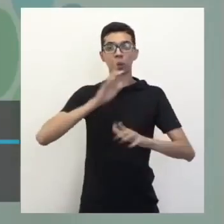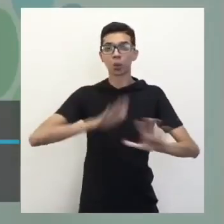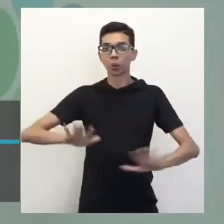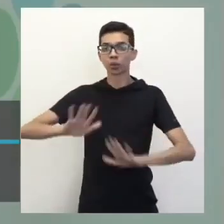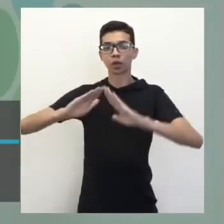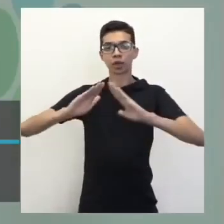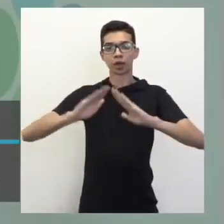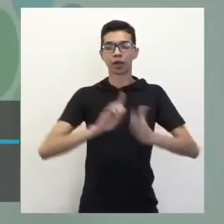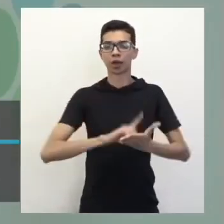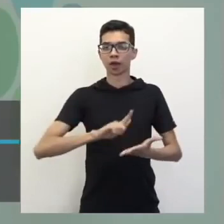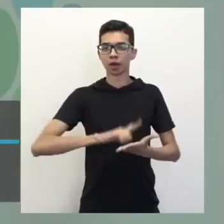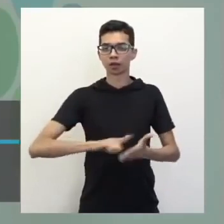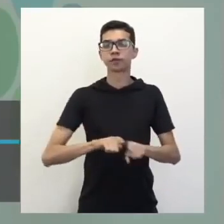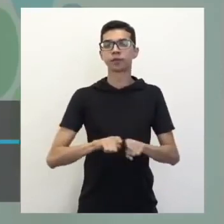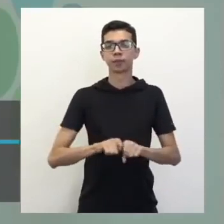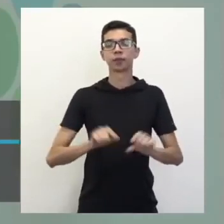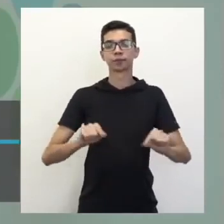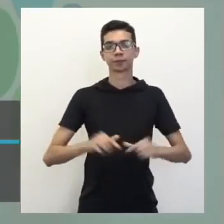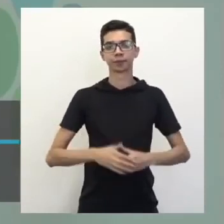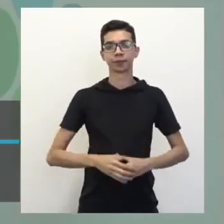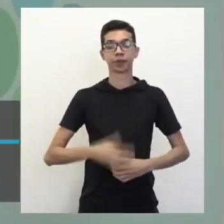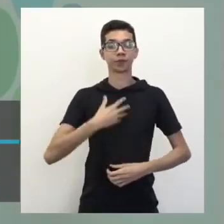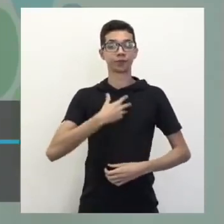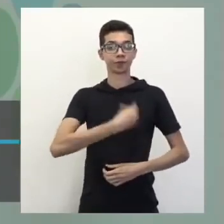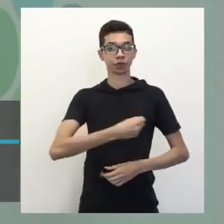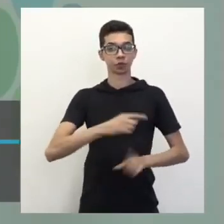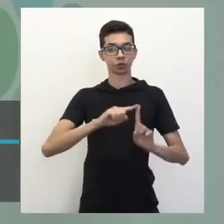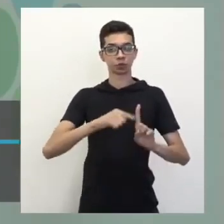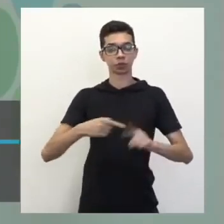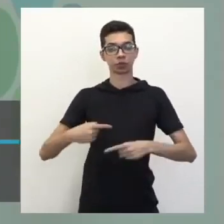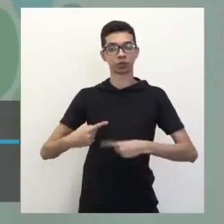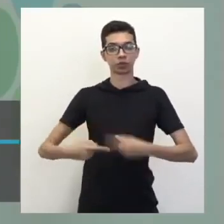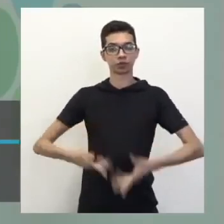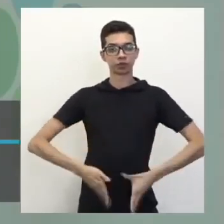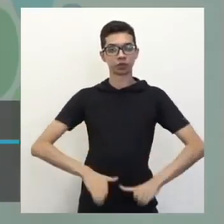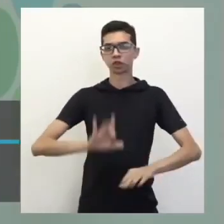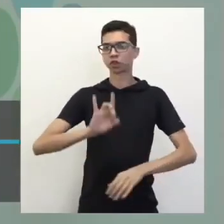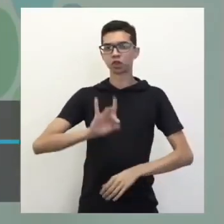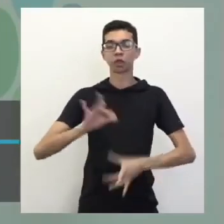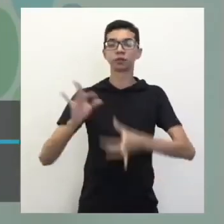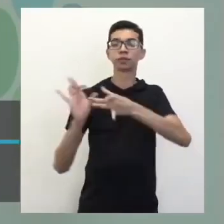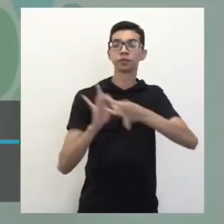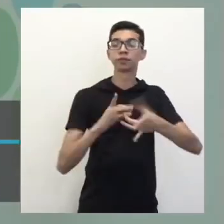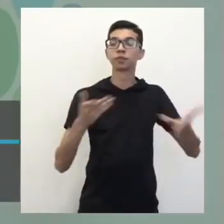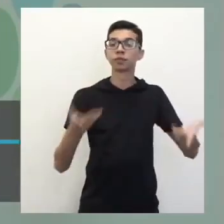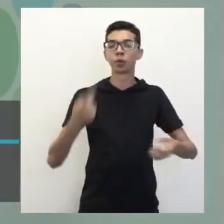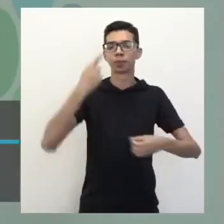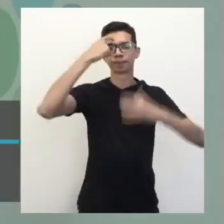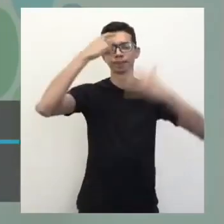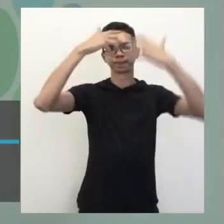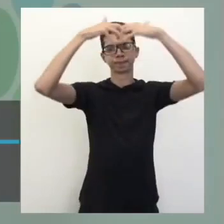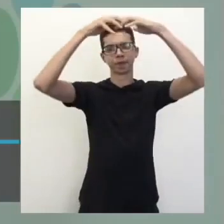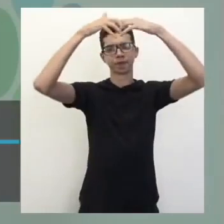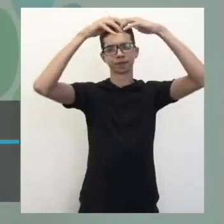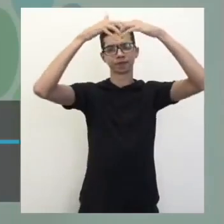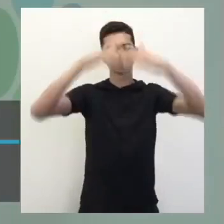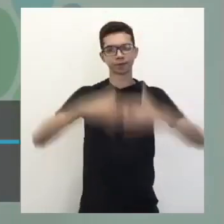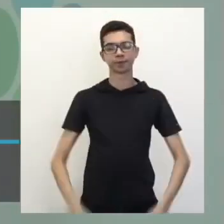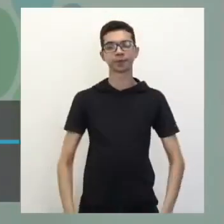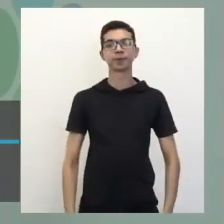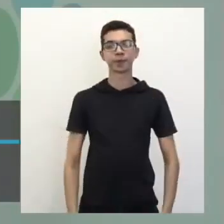lar e a progenitura, né? Gerar filhos. Então, é dentro desse contexto que surge esse tipo de pensamento que vai estabelecer que